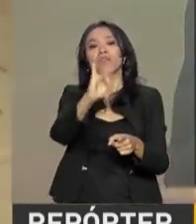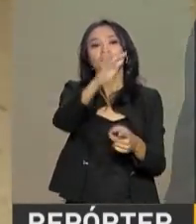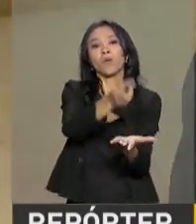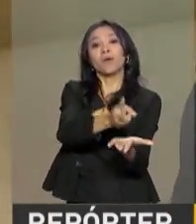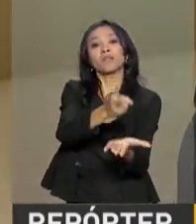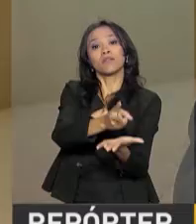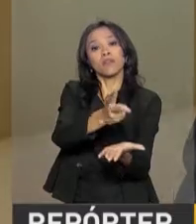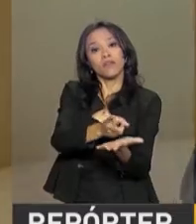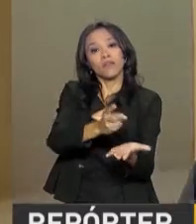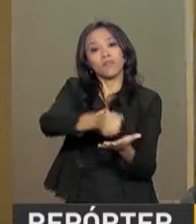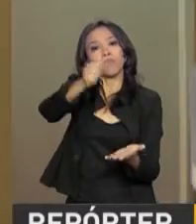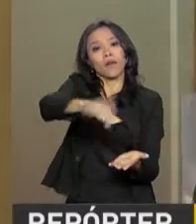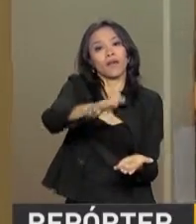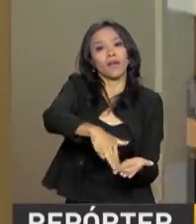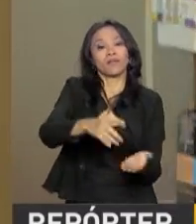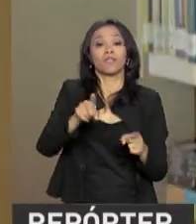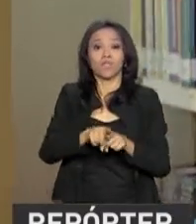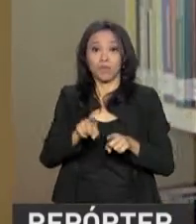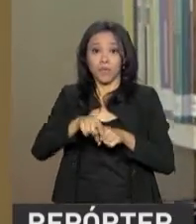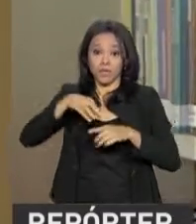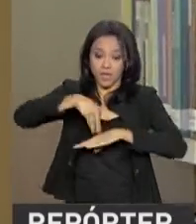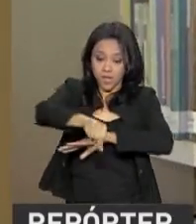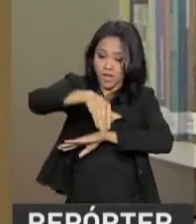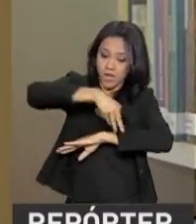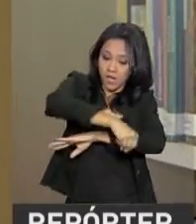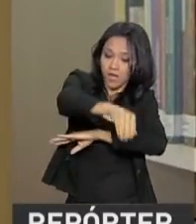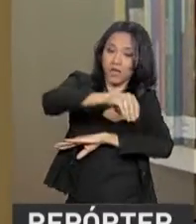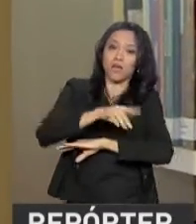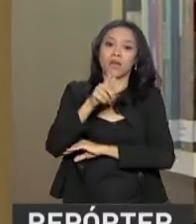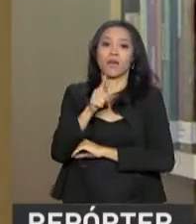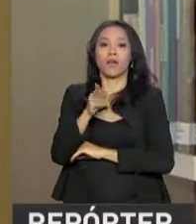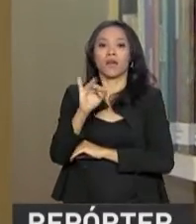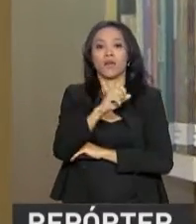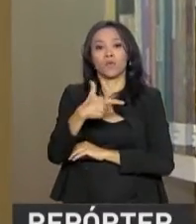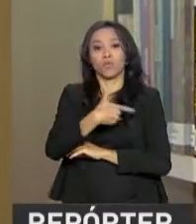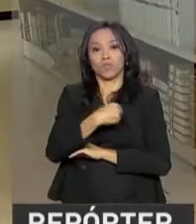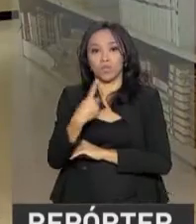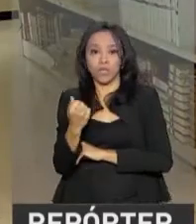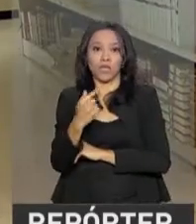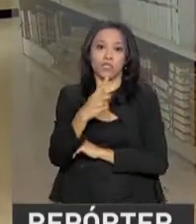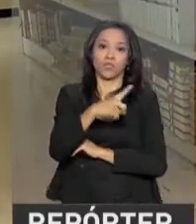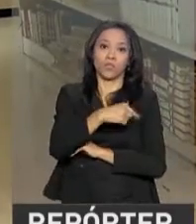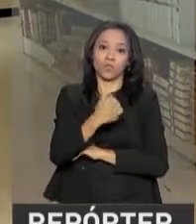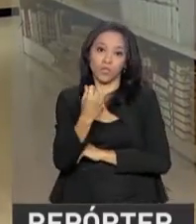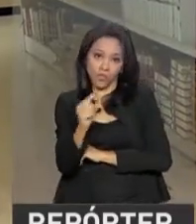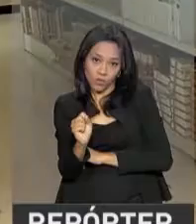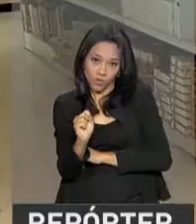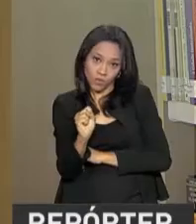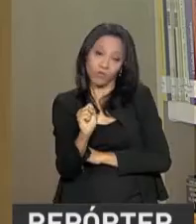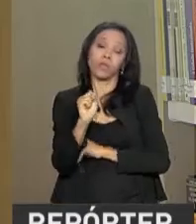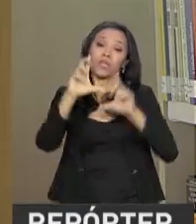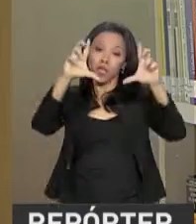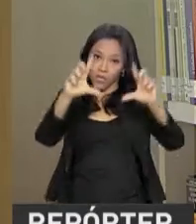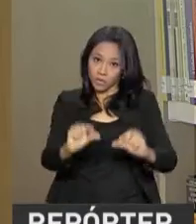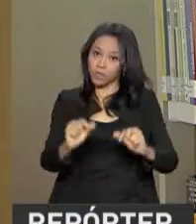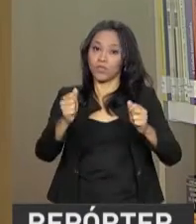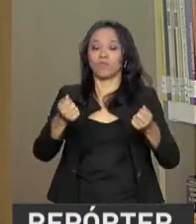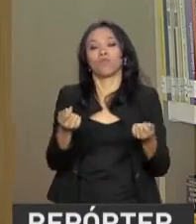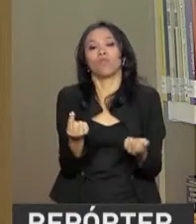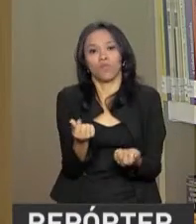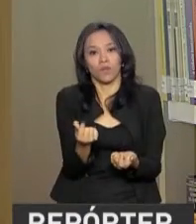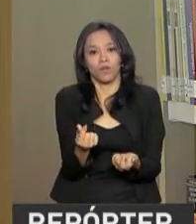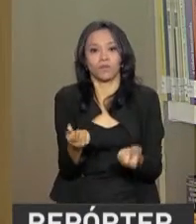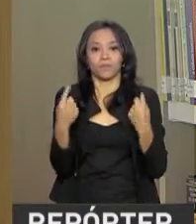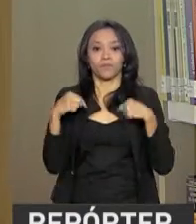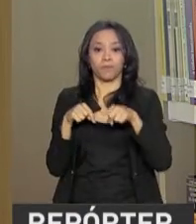no país e as super safras de grãos de 2017 e de 2018 fizeram com que os preços caíssem. Os preços dos alimentos são